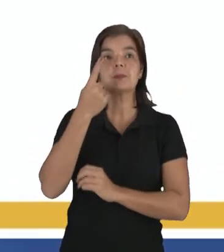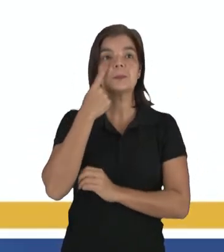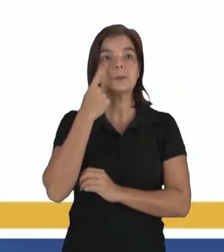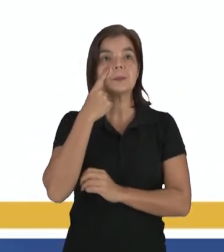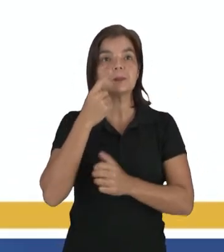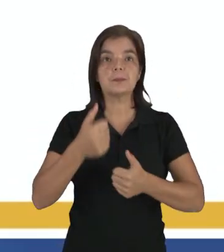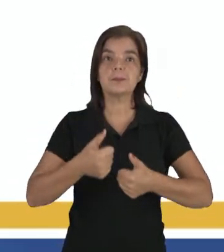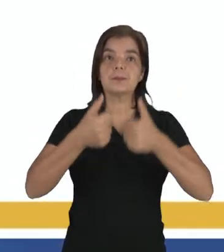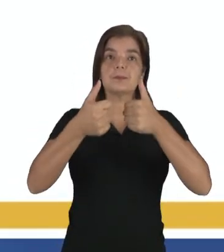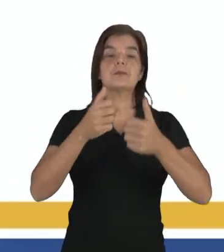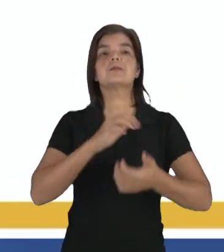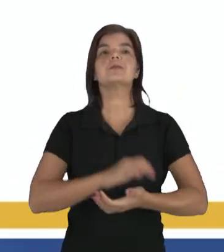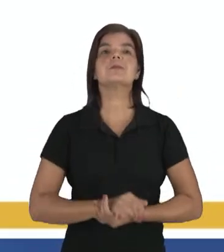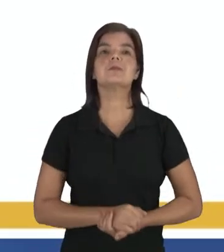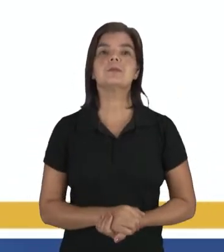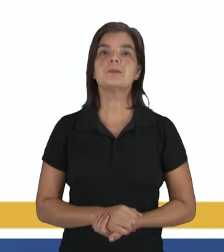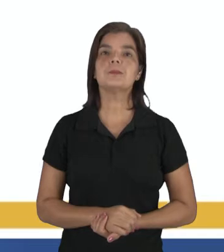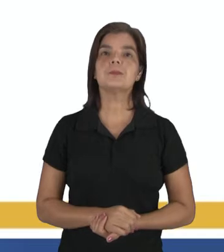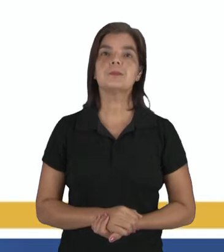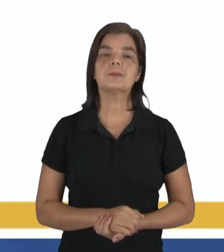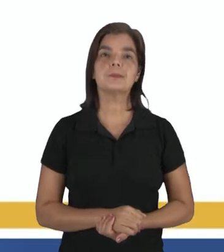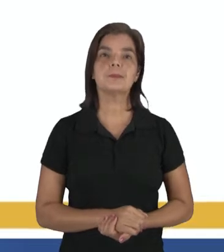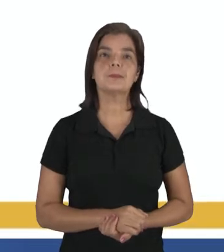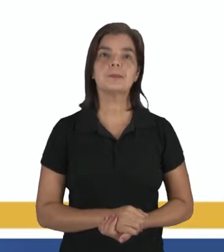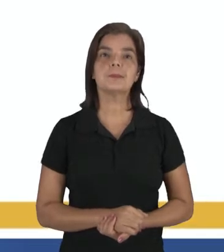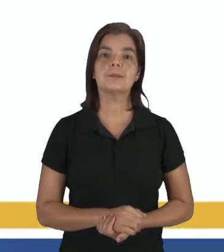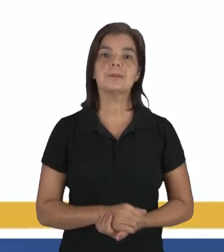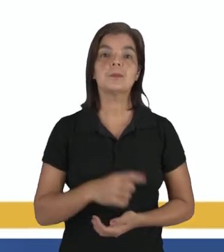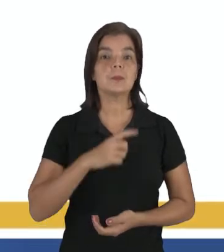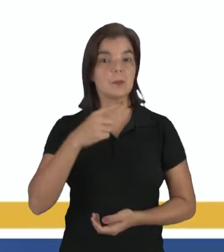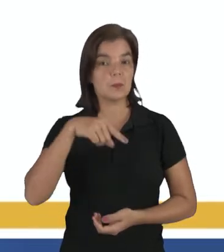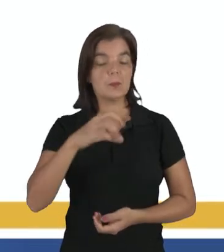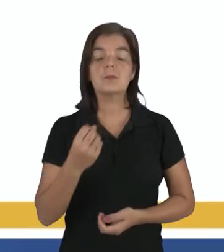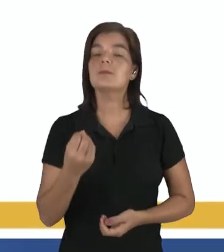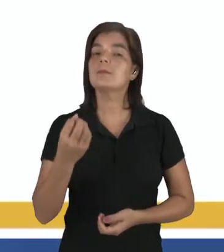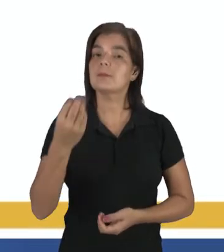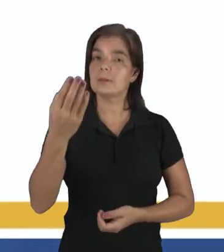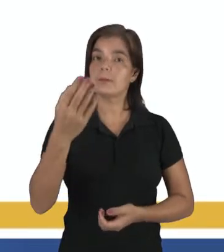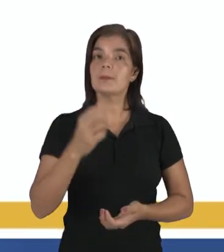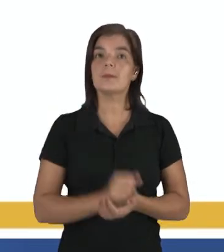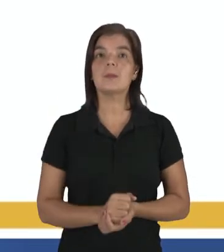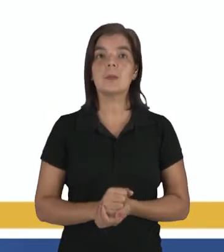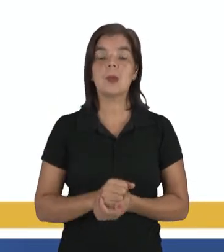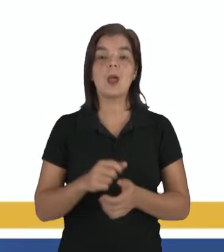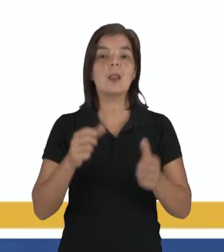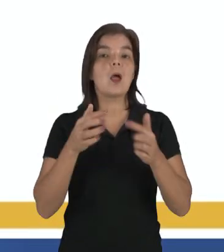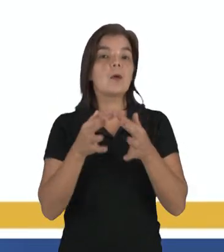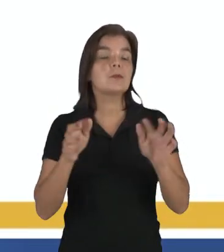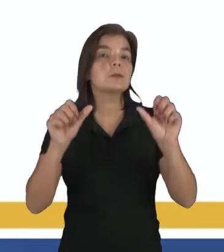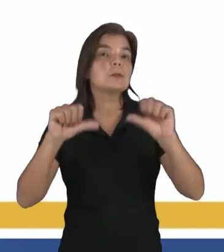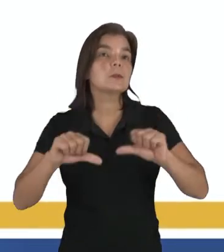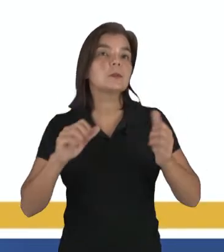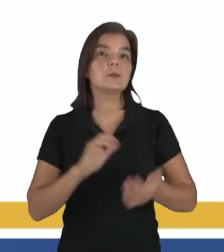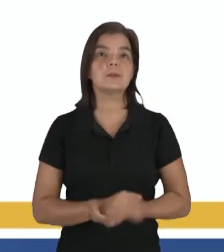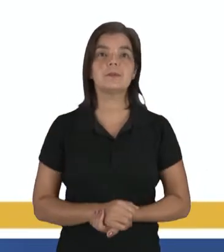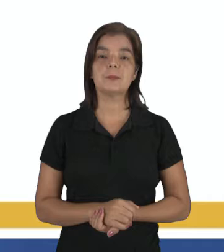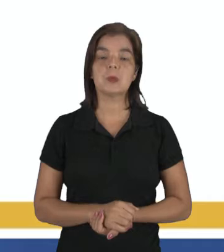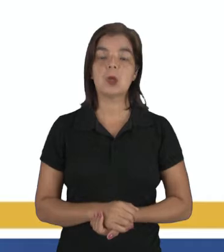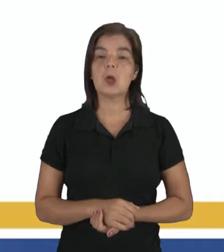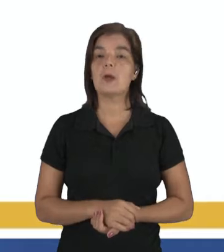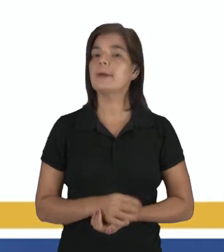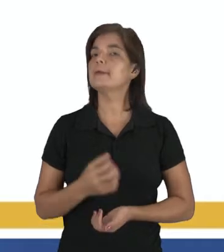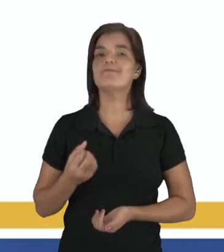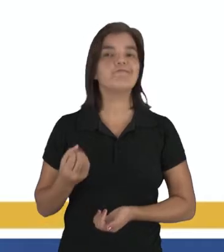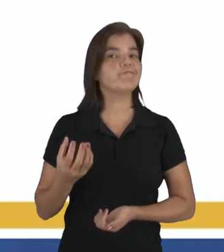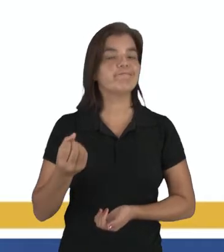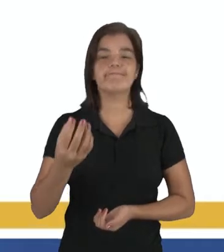Na forma afirmativa, I am going to travel. Eu estou indo viajar. Na forma negativa, I am not